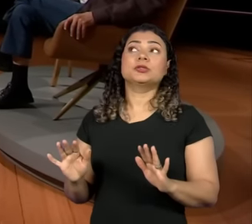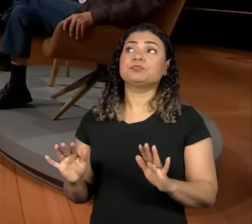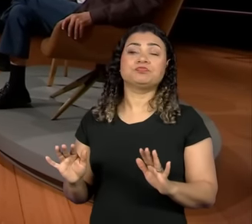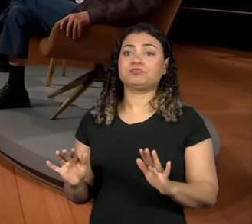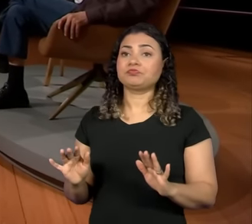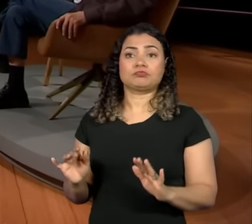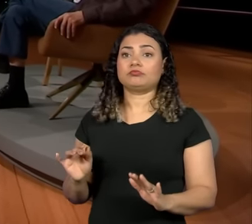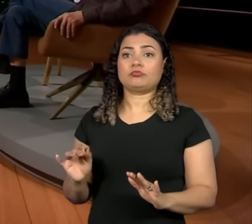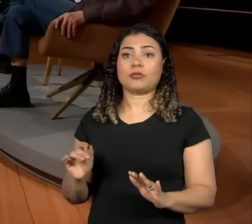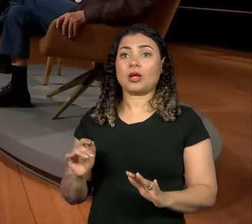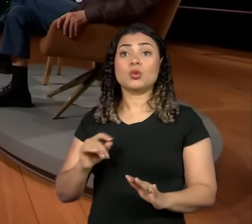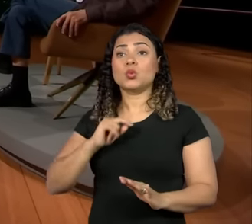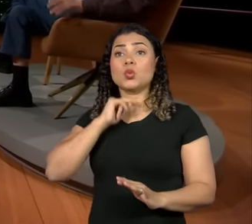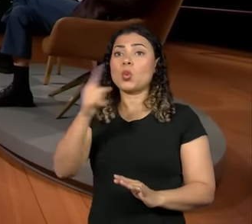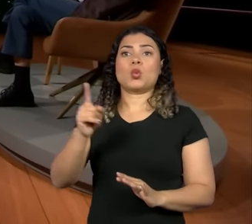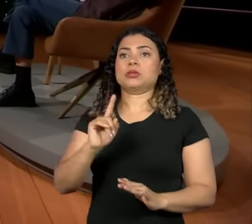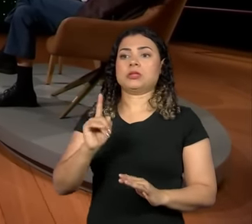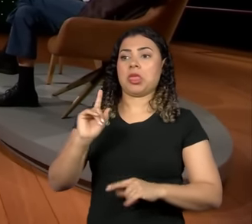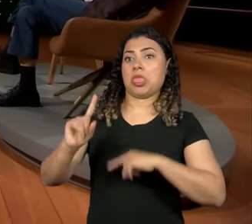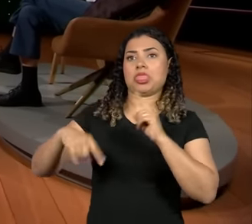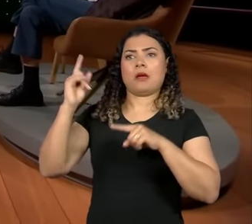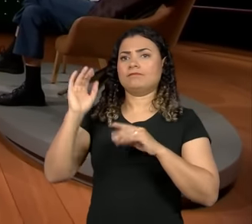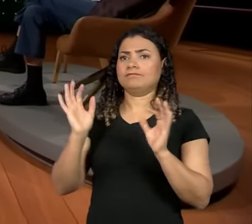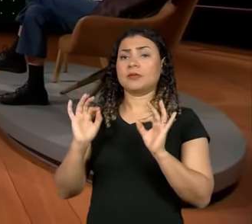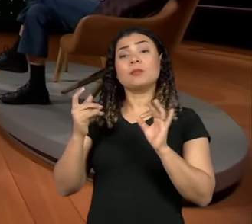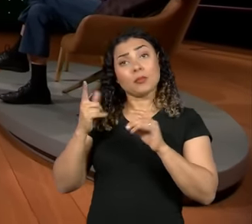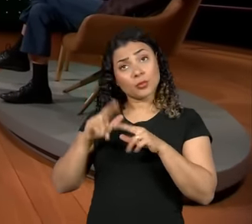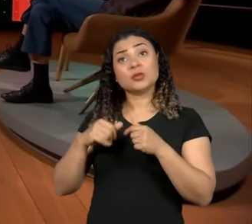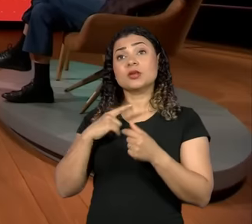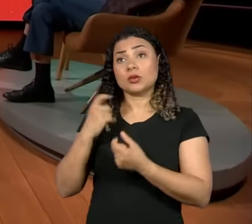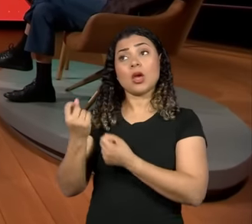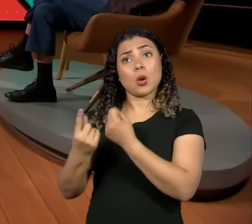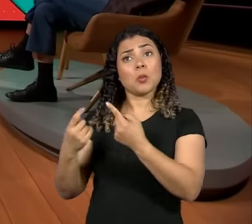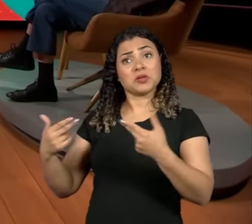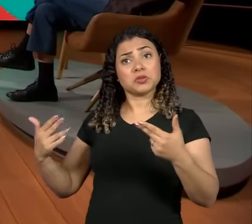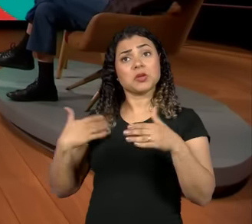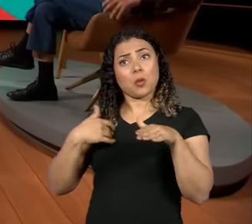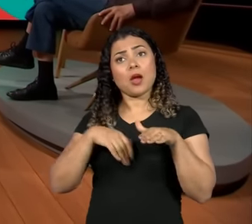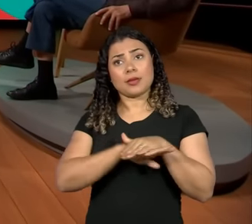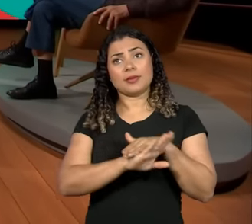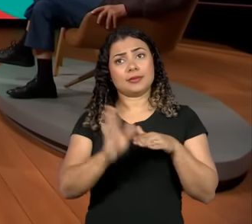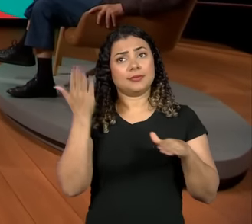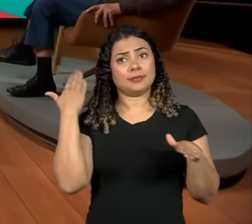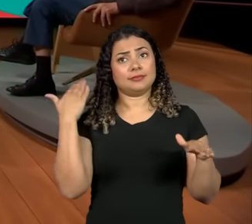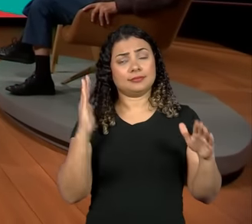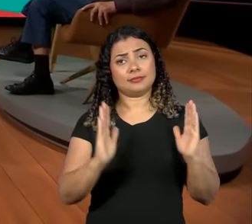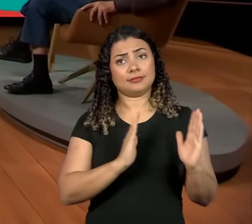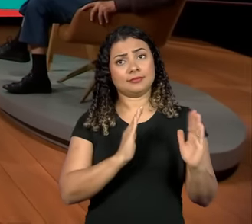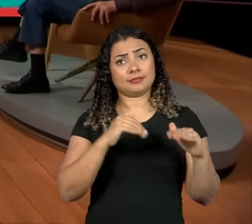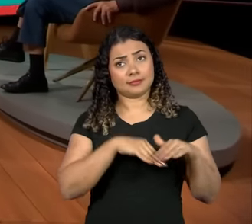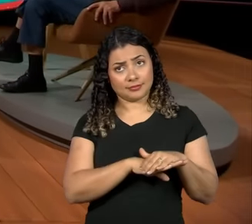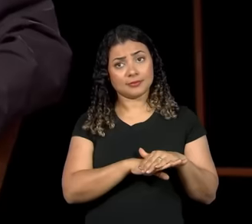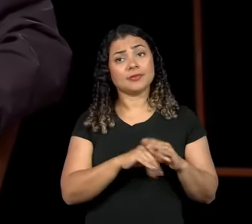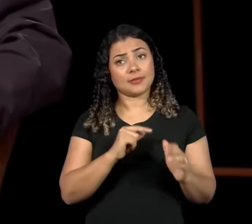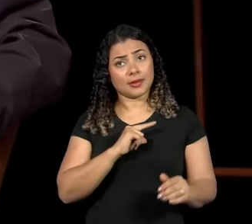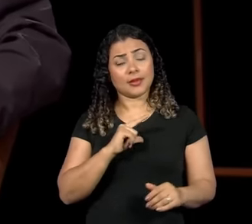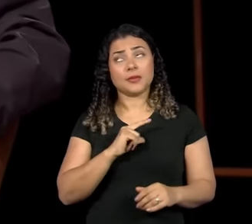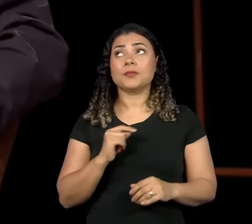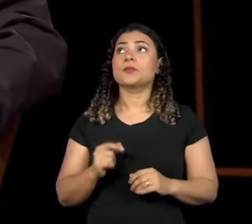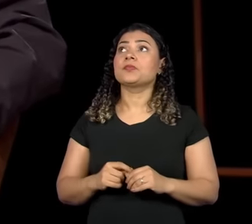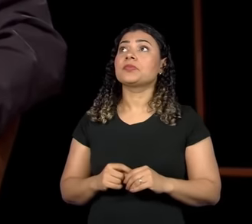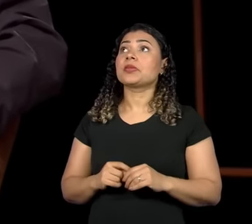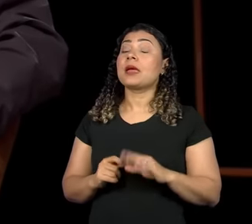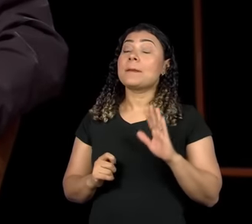não tive assim, um grande sucesso nisso. Tanto que eu guardei, eu tenho algumas coisas guardadas ainda daquele tempo que eu tentei fazer. O